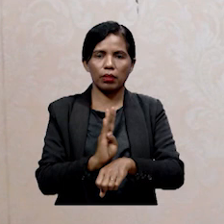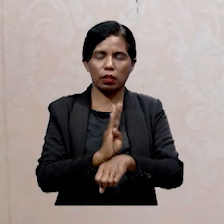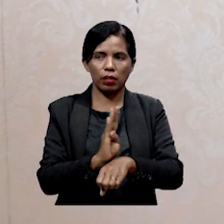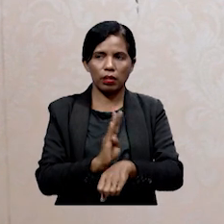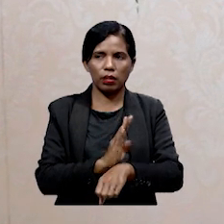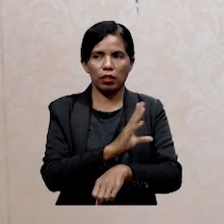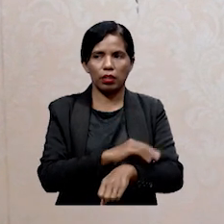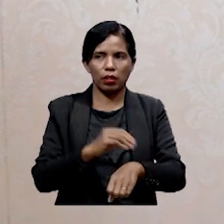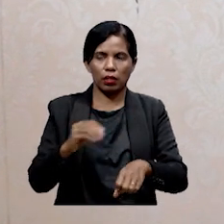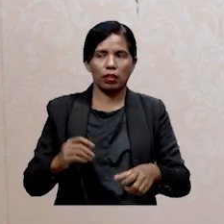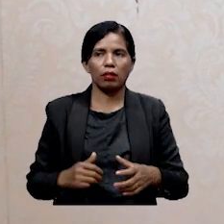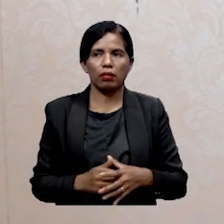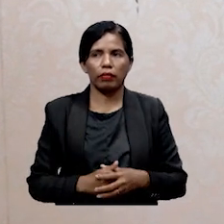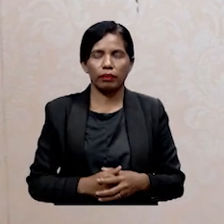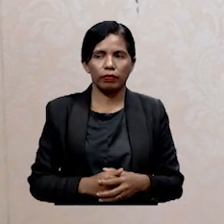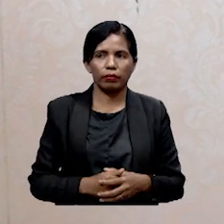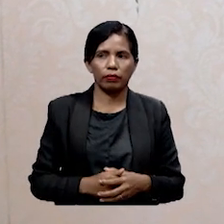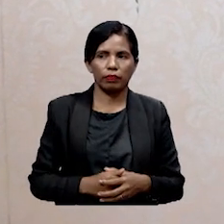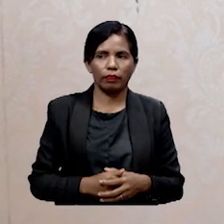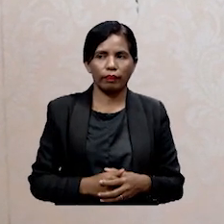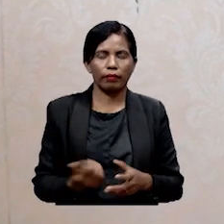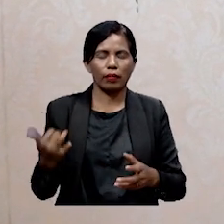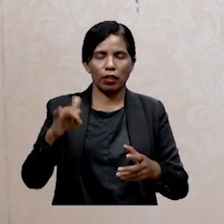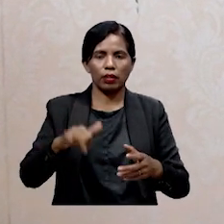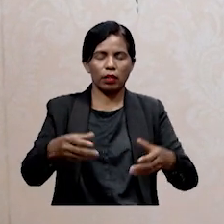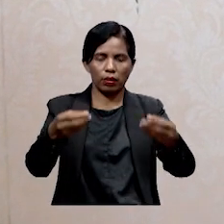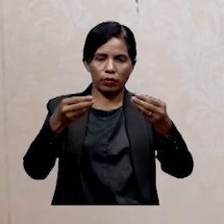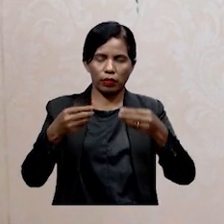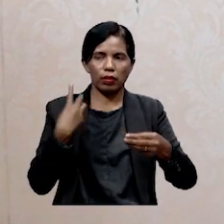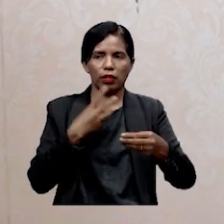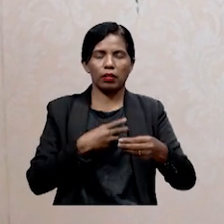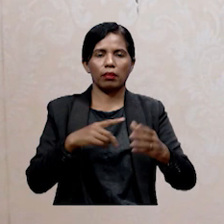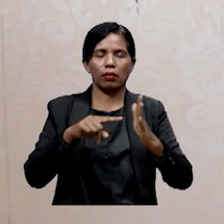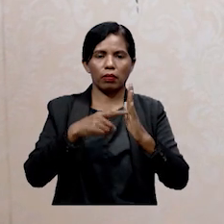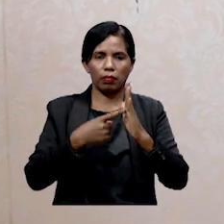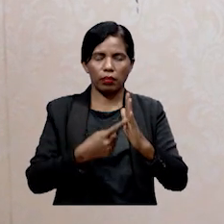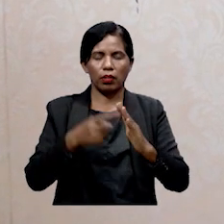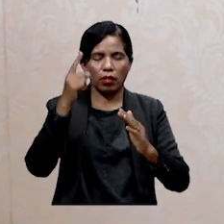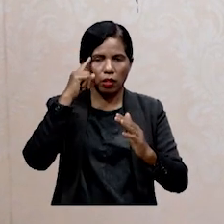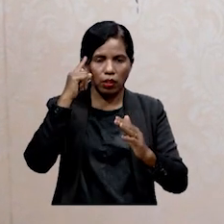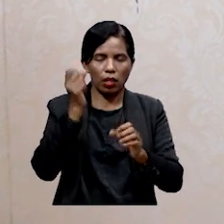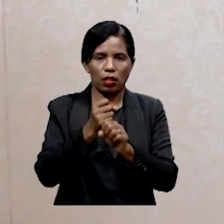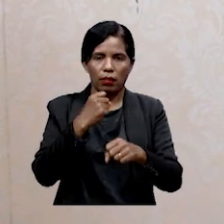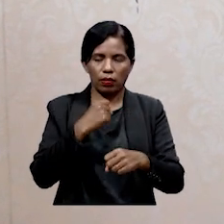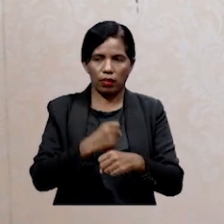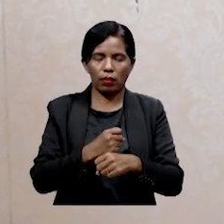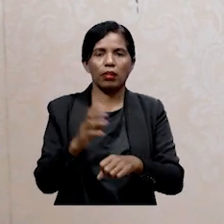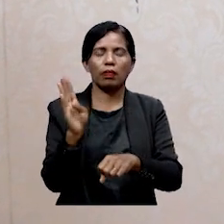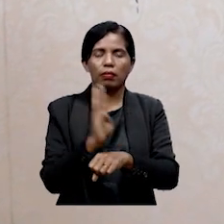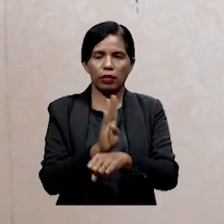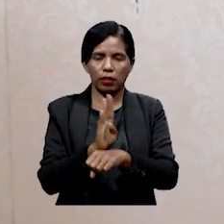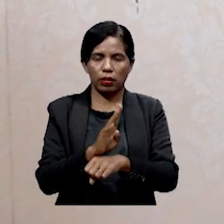Free Trade Agreement, então se oferece para a bela começa a ainda dar a negociação e